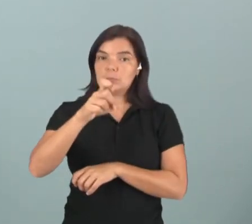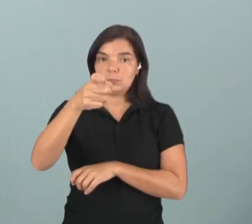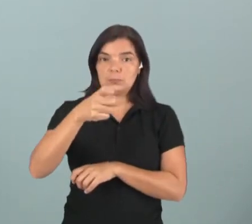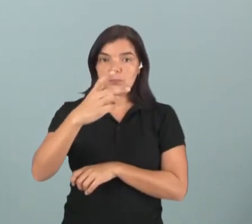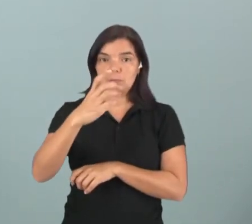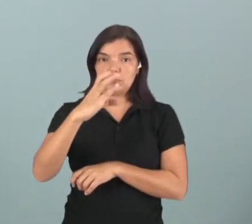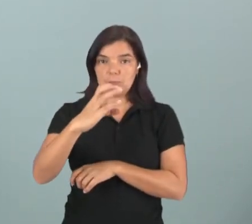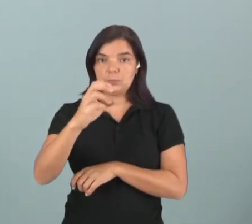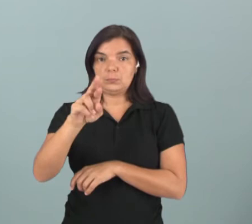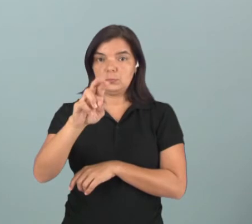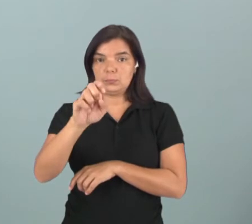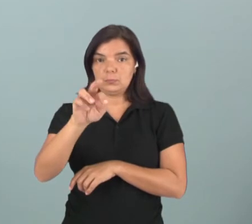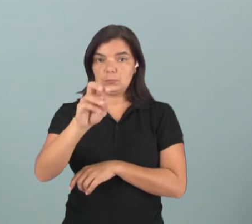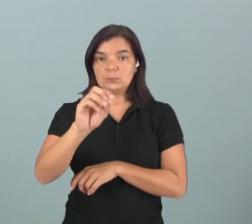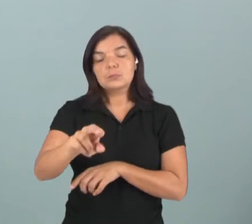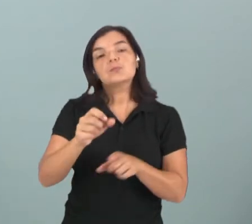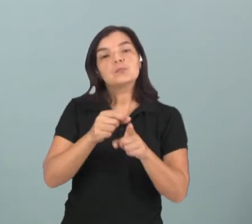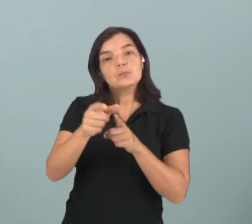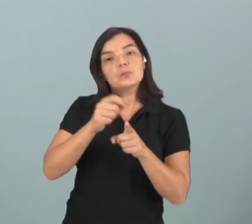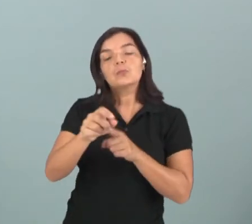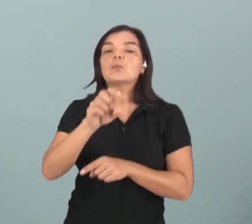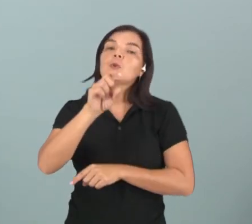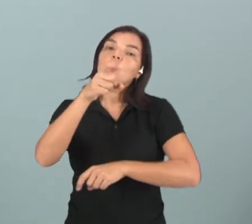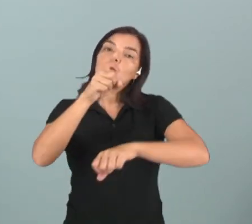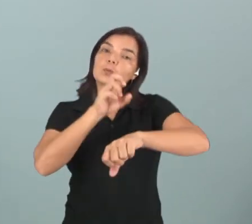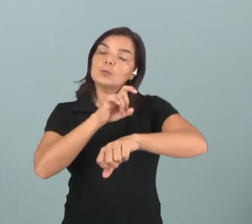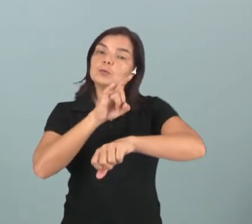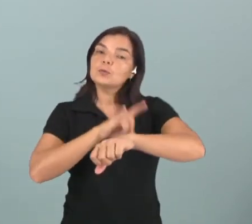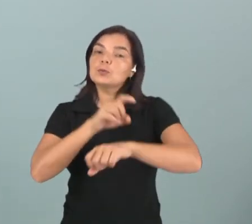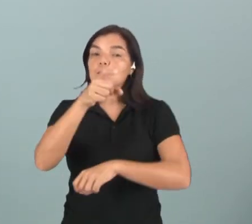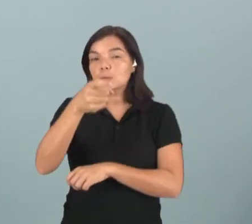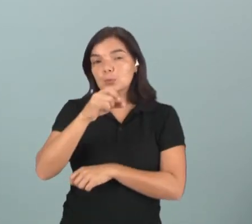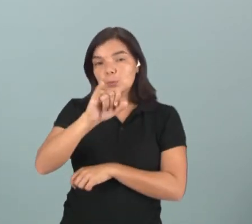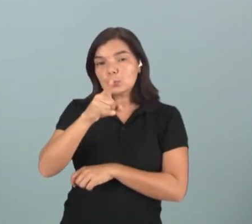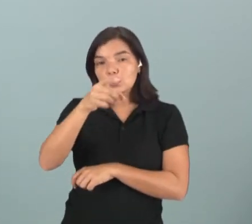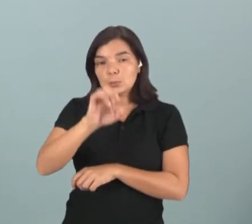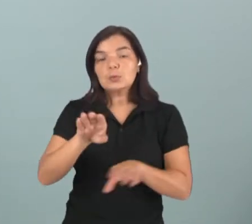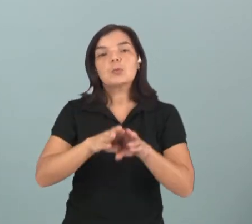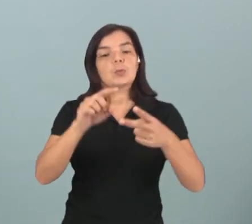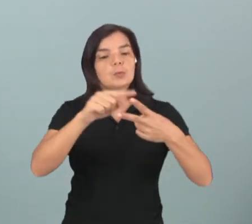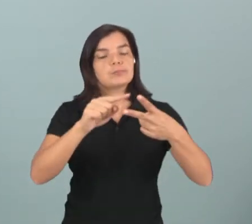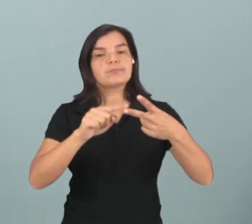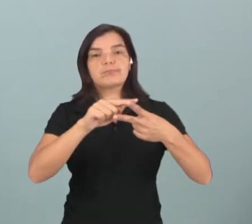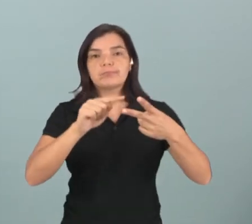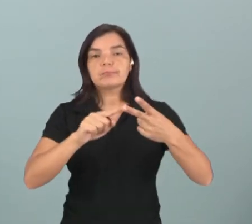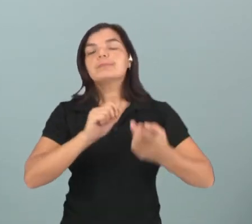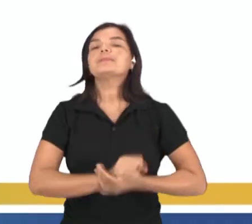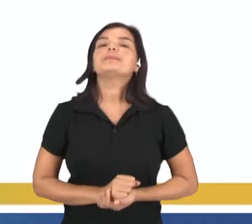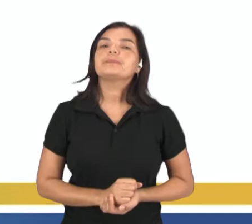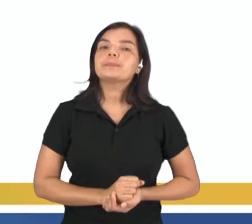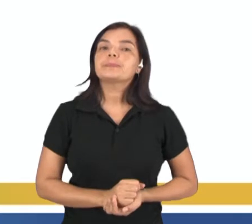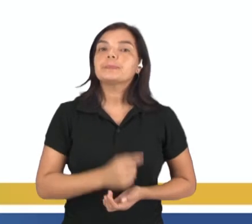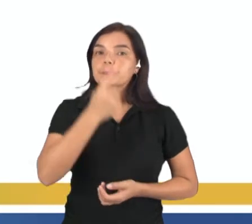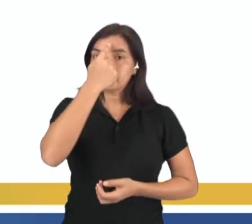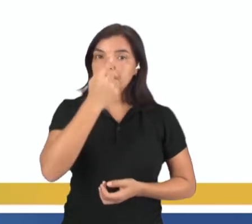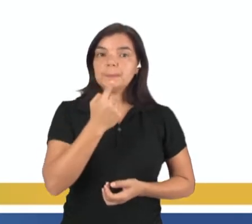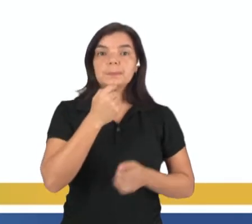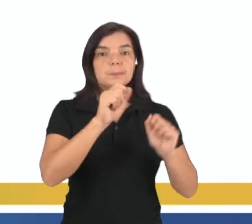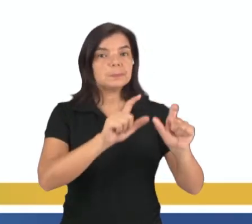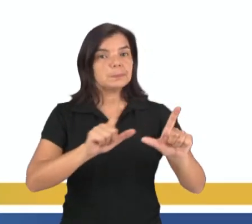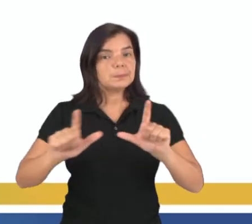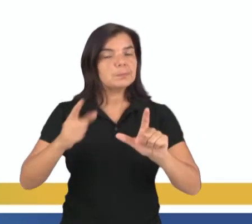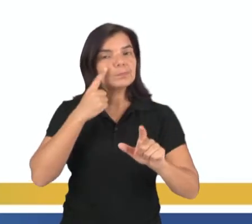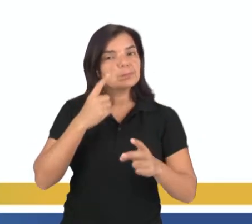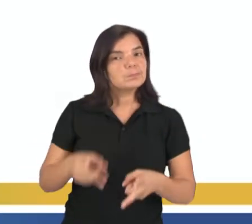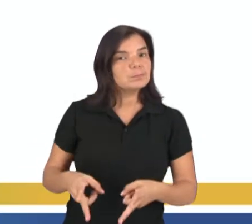à liberação de urina. É um canal que vai ser utilizado para os 2 sistemas, tá? E ali na imagem, vocês vão